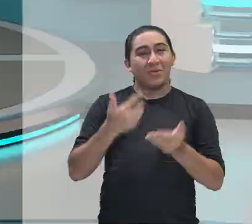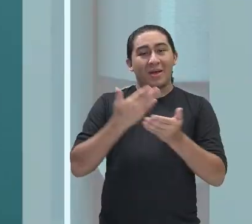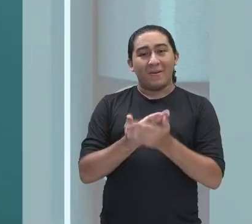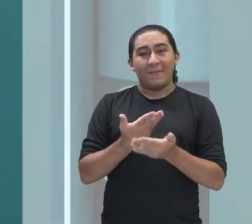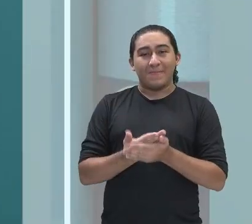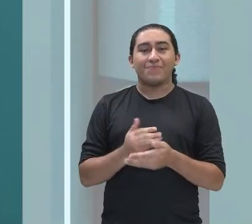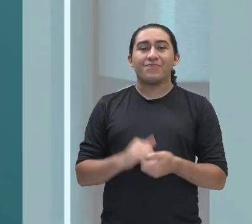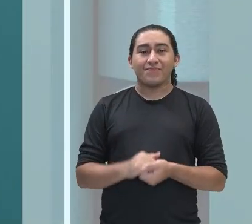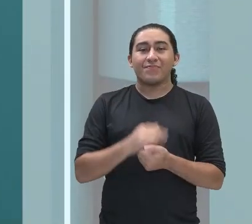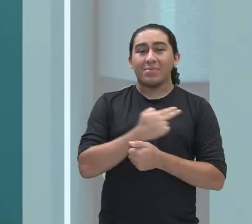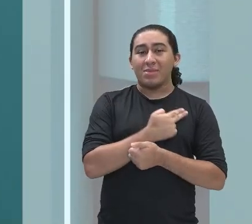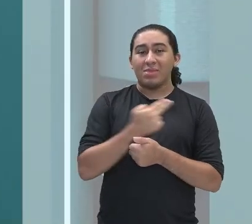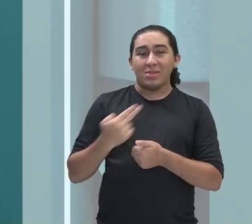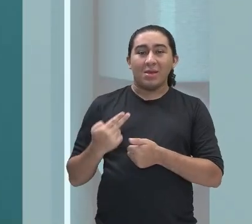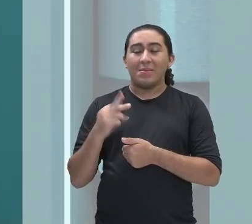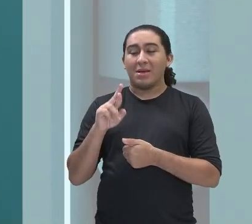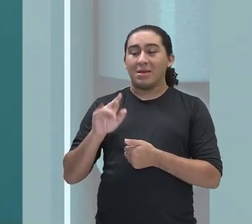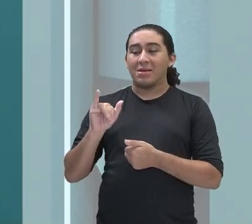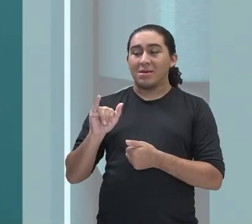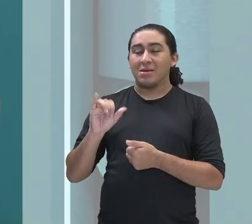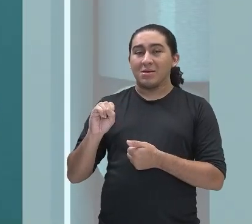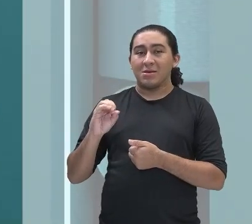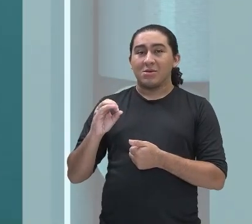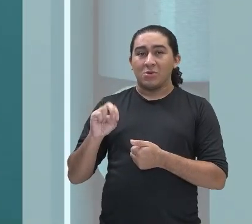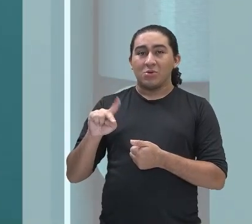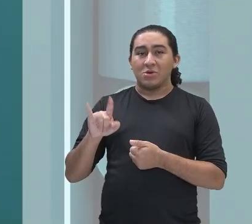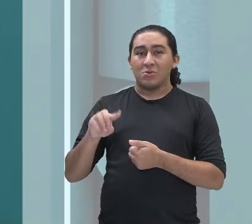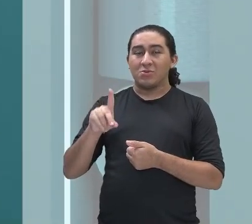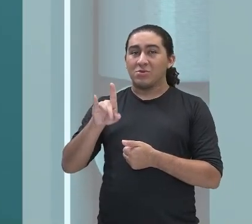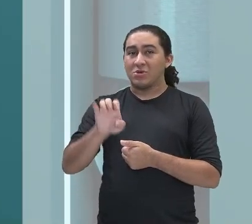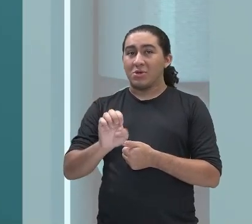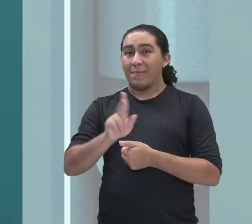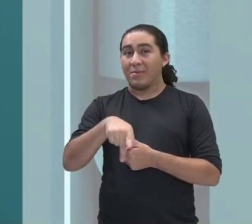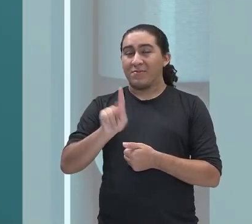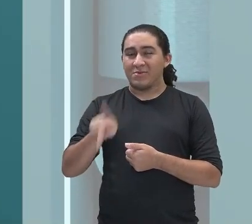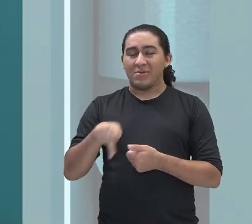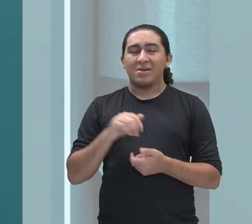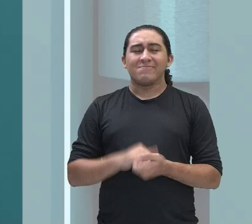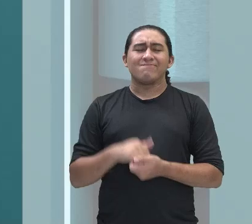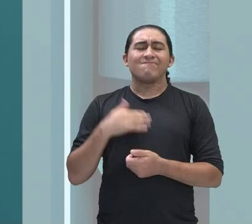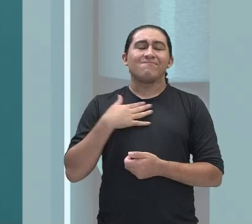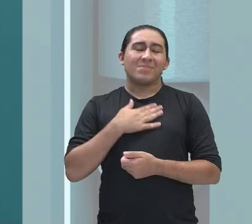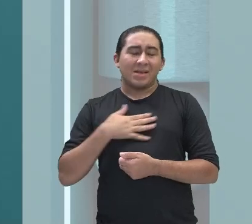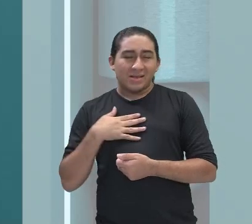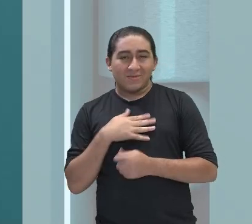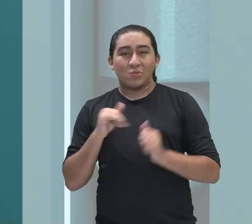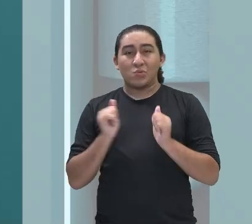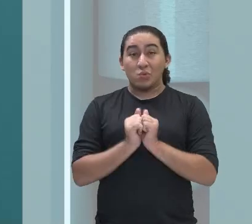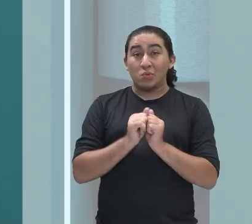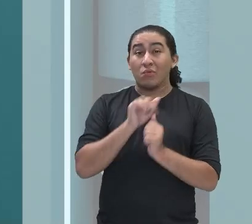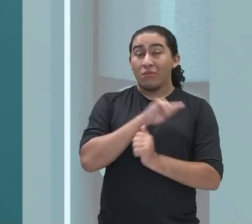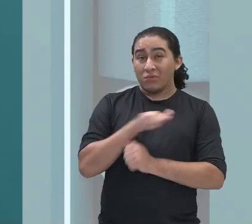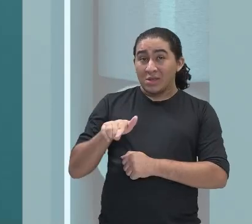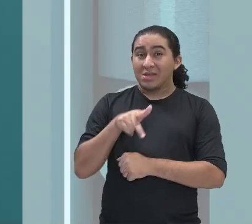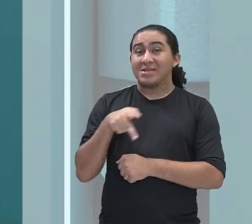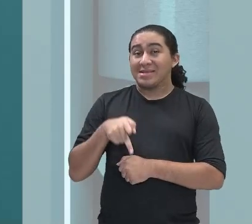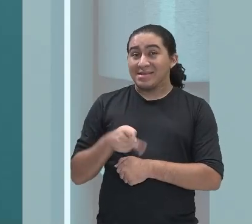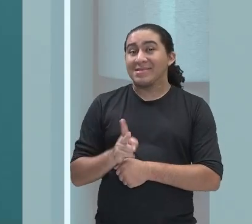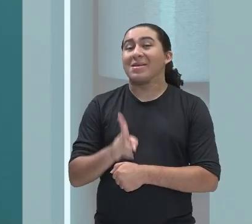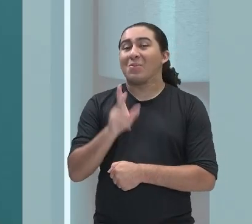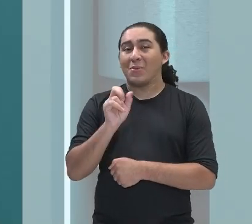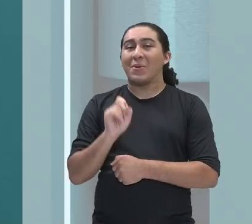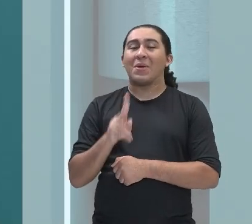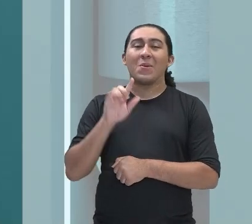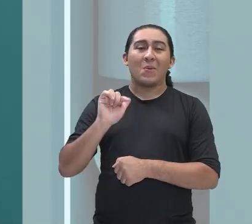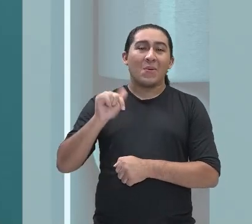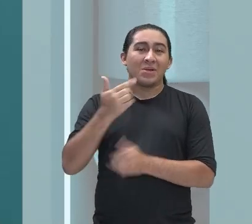aula. Eu sou a professora Risonilde Araújo e é um prazer estar aqui sempre com vocês, né, para